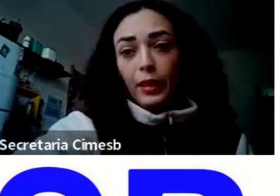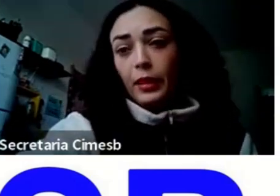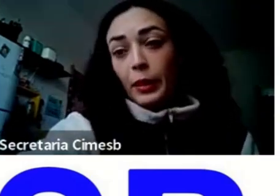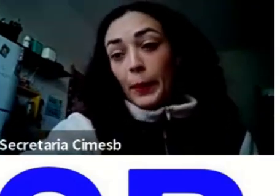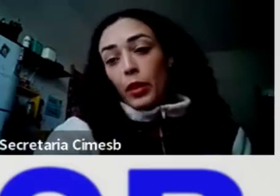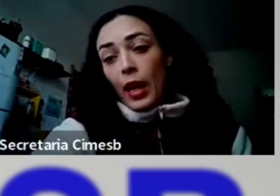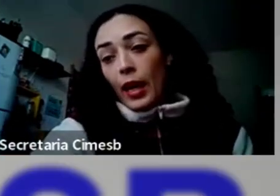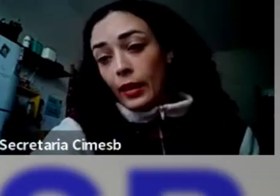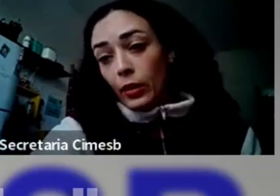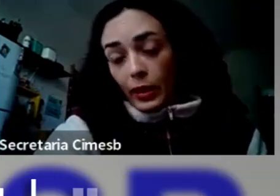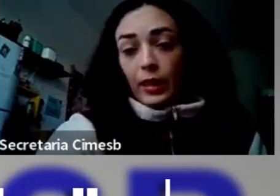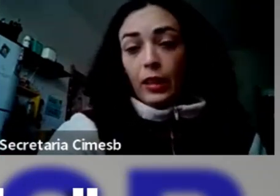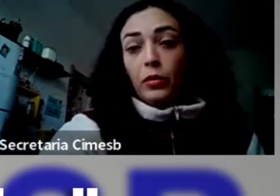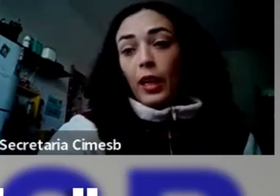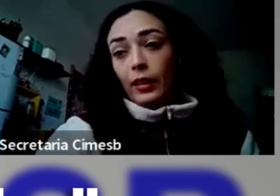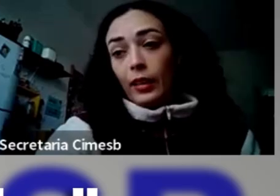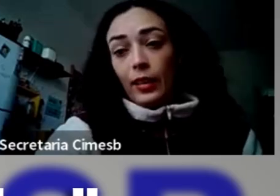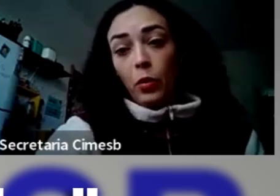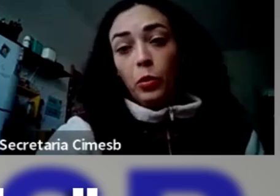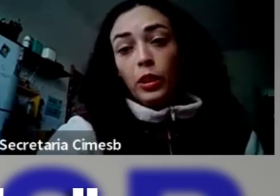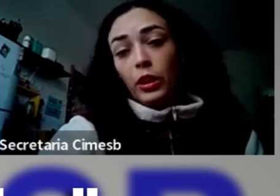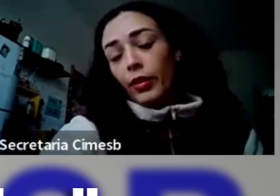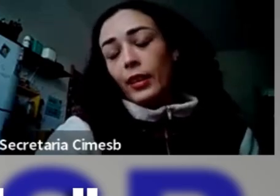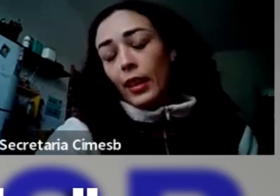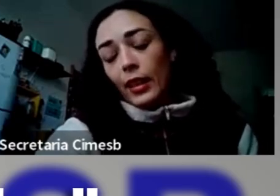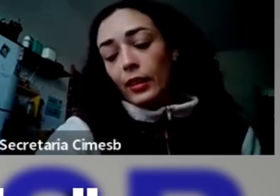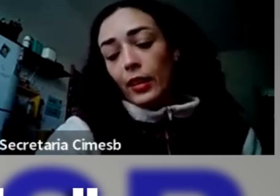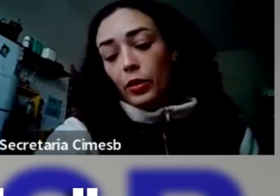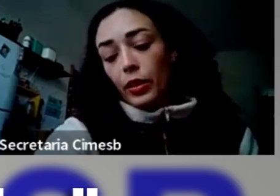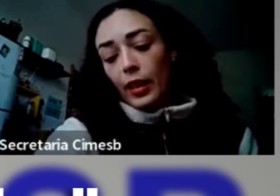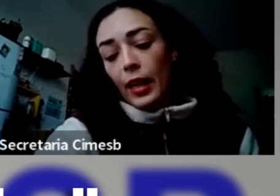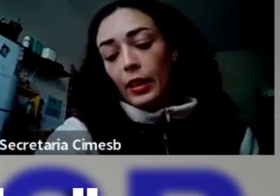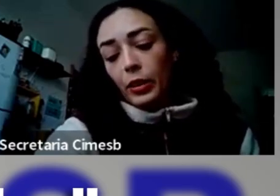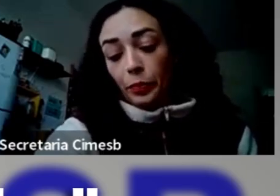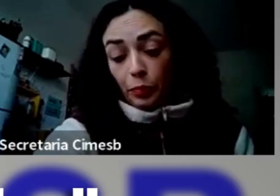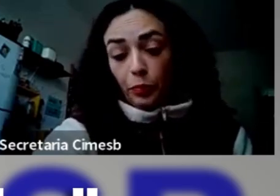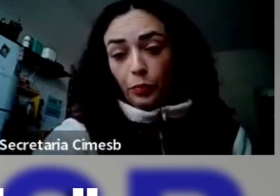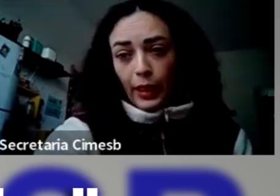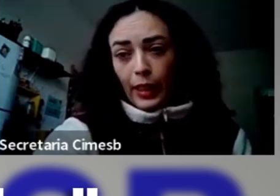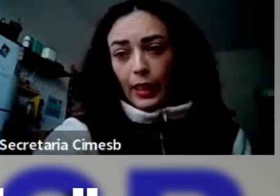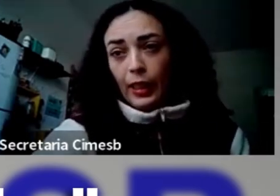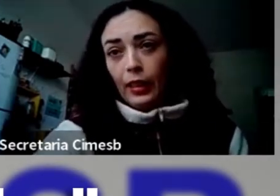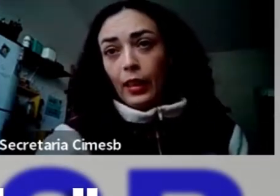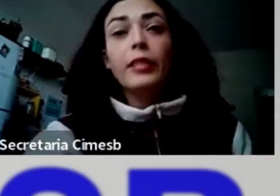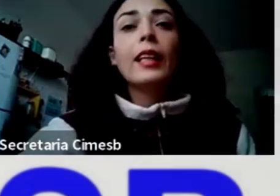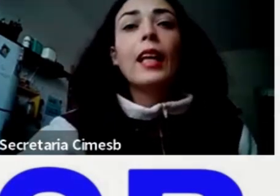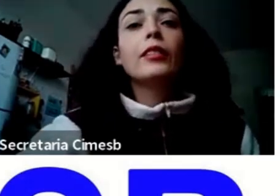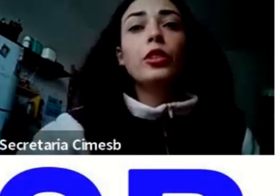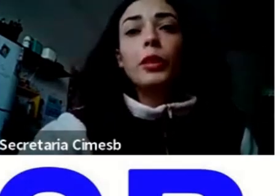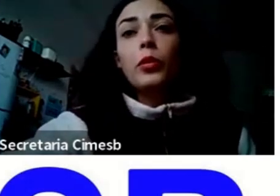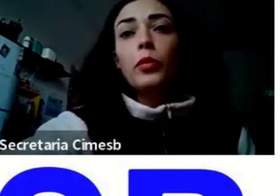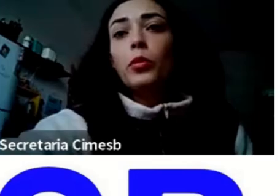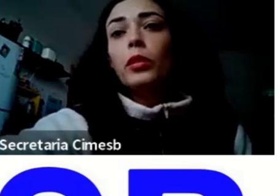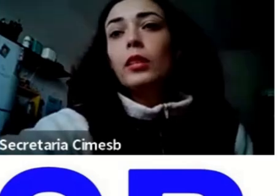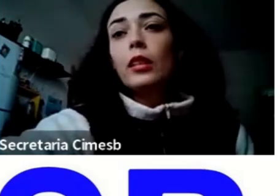a Libras, tanto na área da educação, na área da saúde, em diversas áreas da sociedade, porque vários